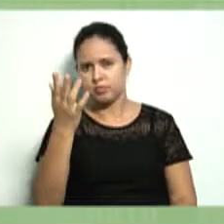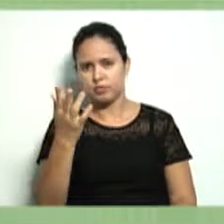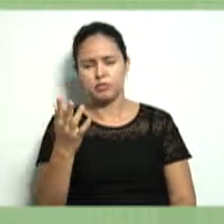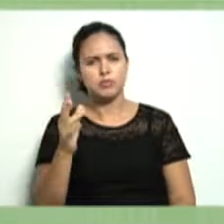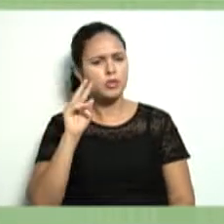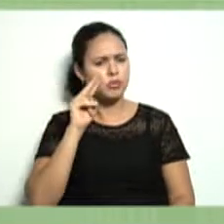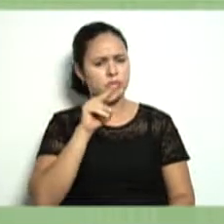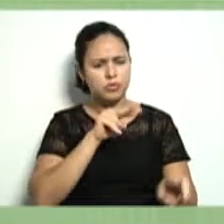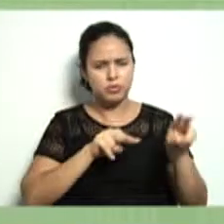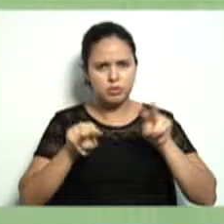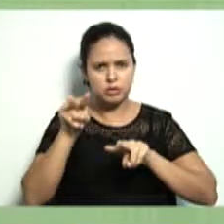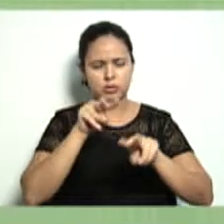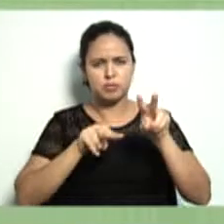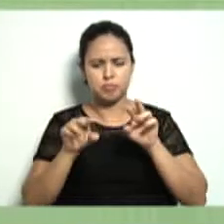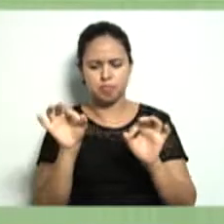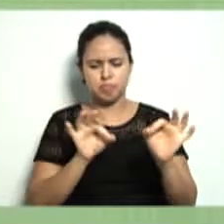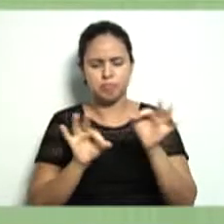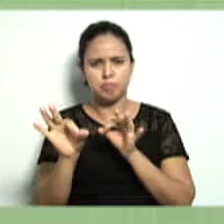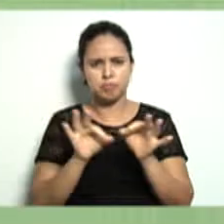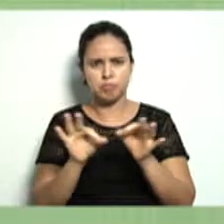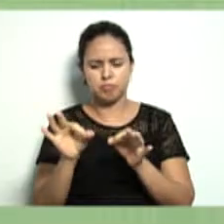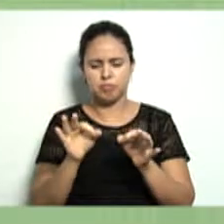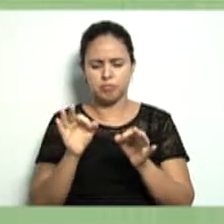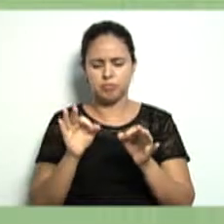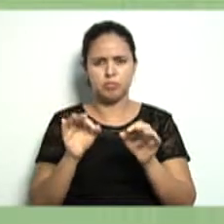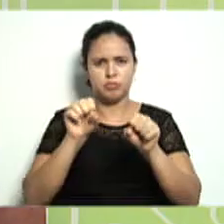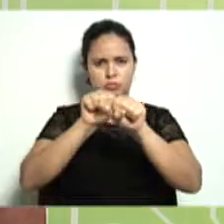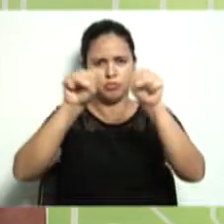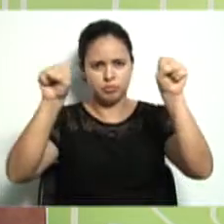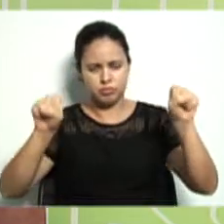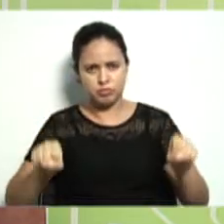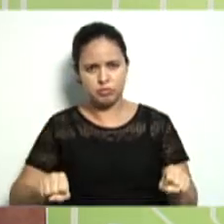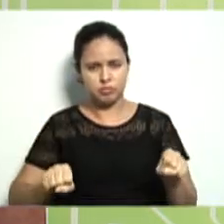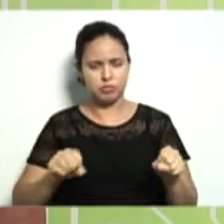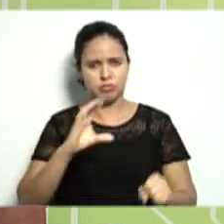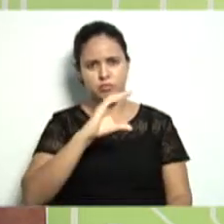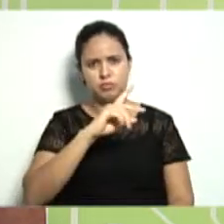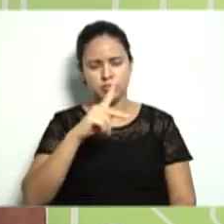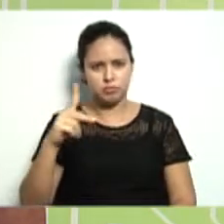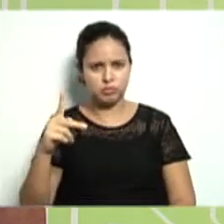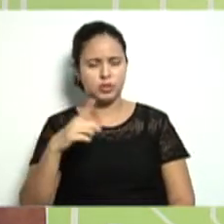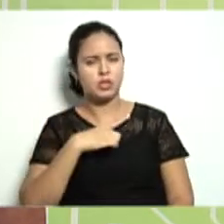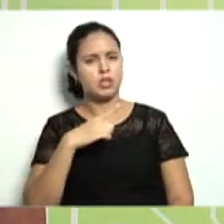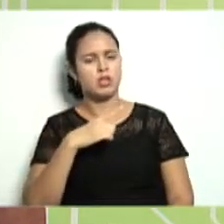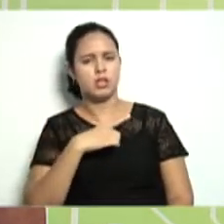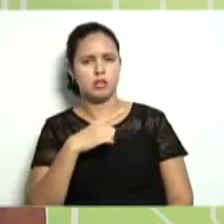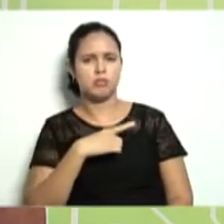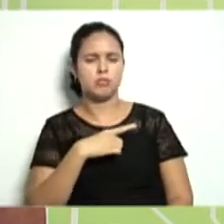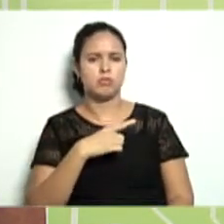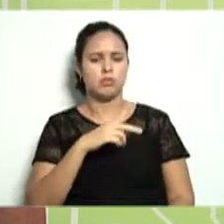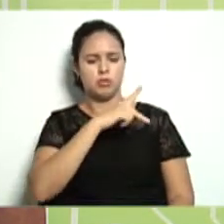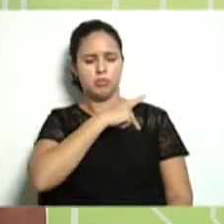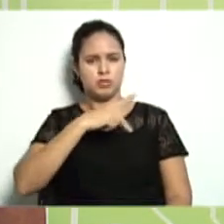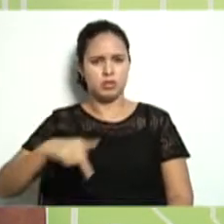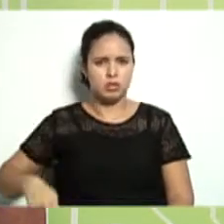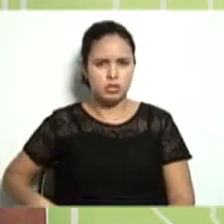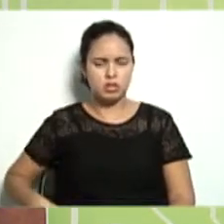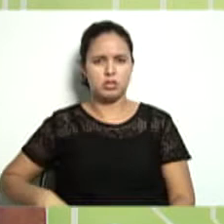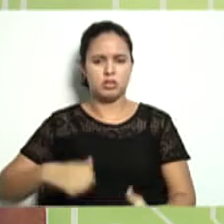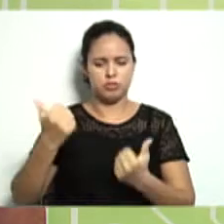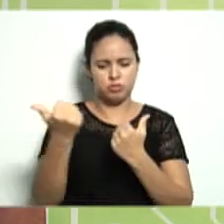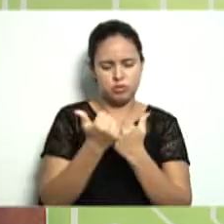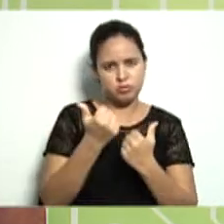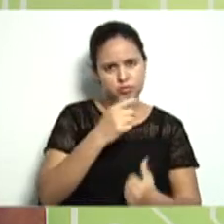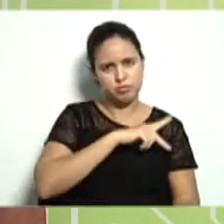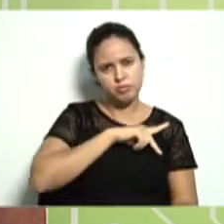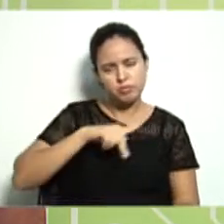a gente organiza a estrutura da cooperativa, nós temos um presidente, um vice-presidente, um secretário, um vice-secretário, temos